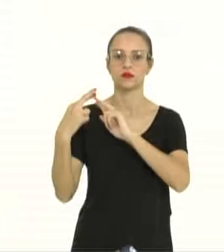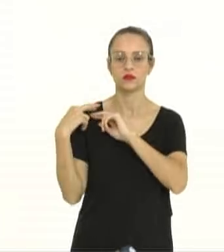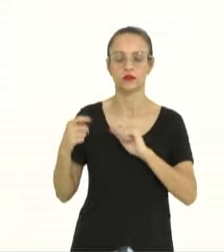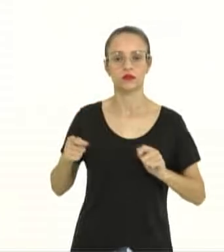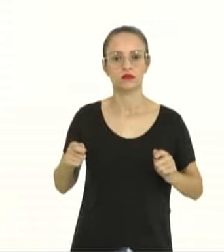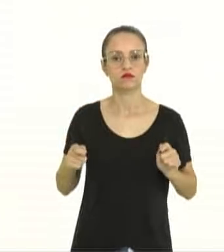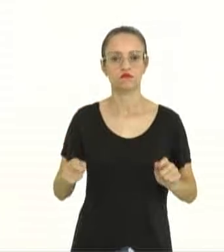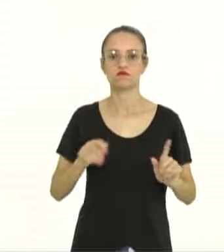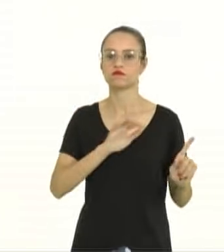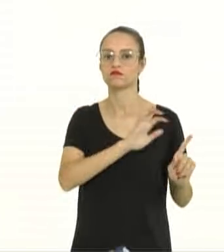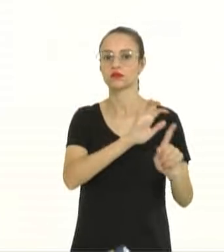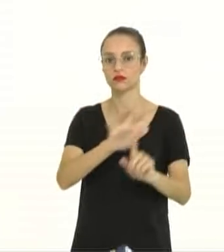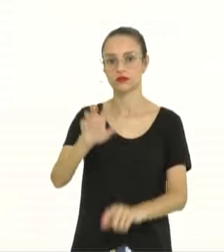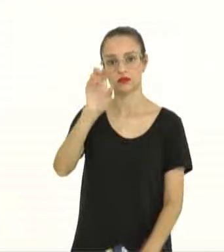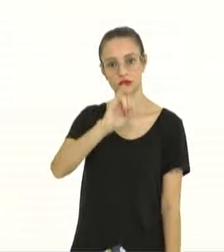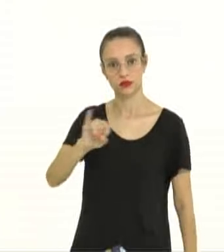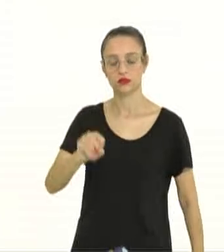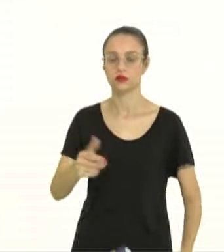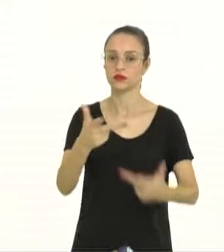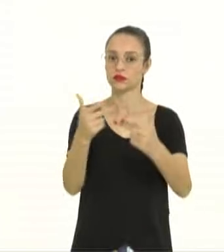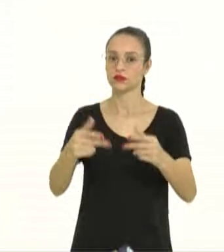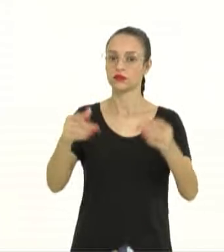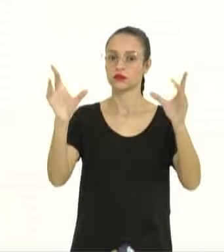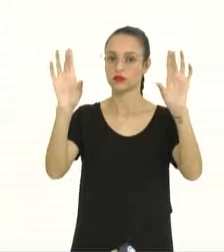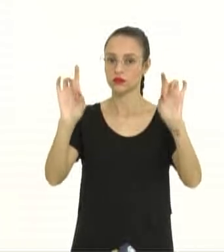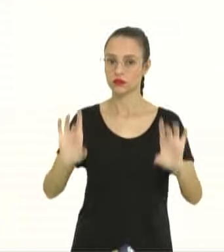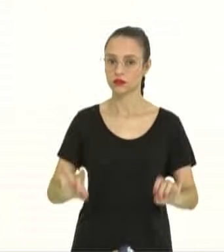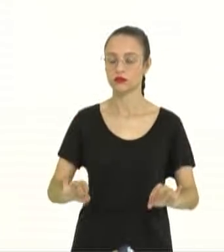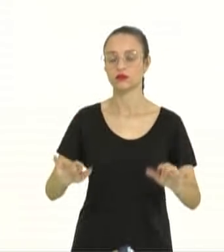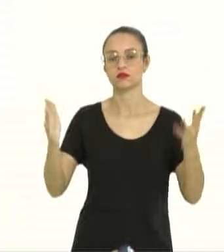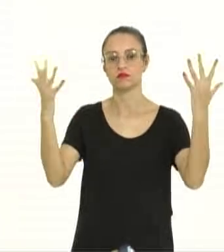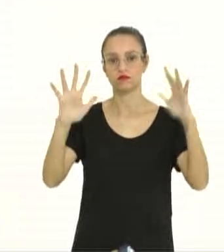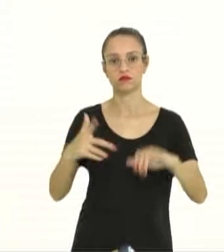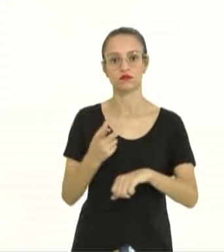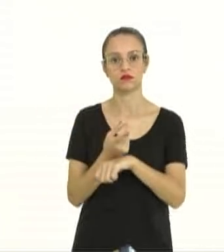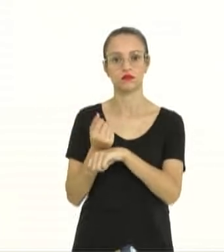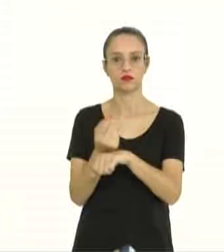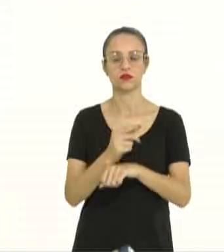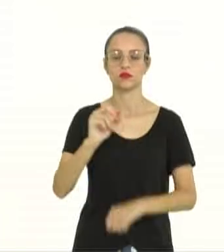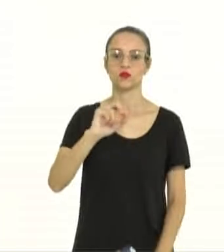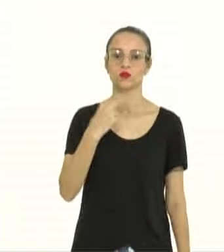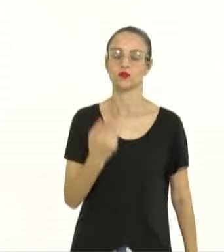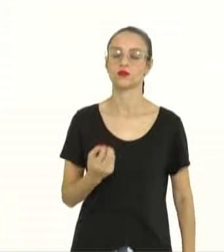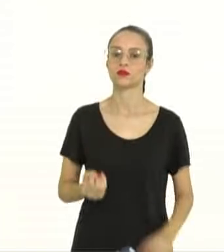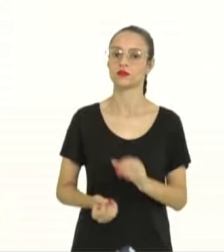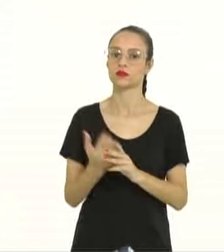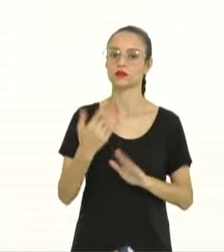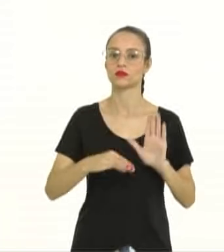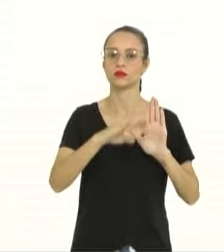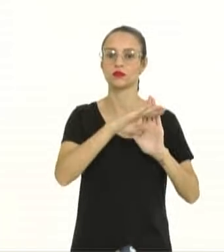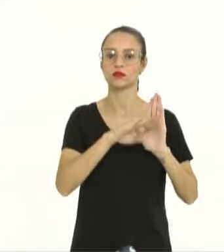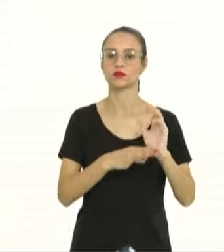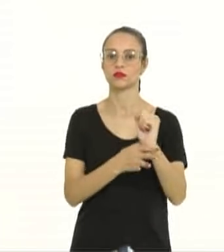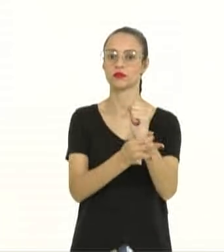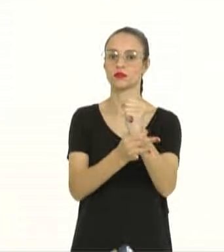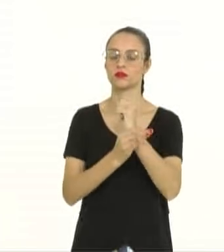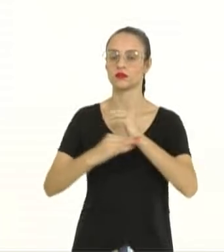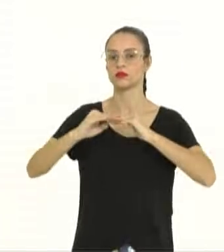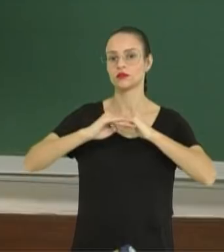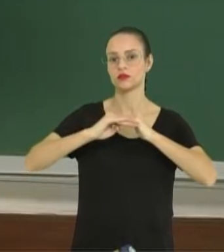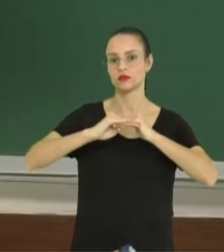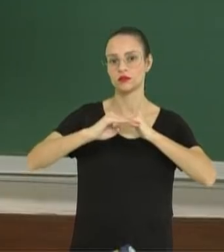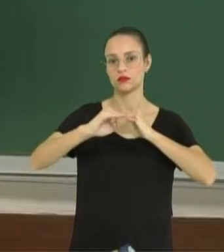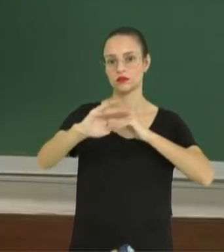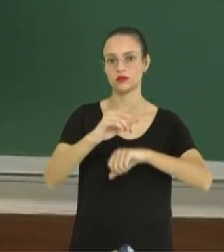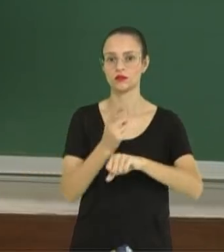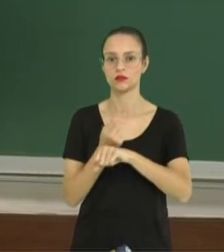intervir somente em casos delicados, em crises econômicas, ou implantação de medidas que garantam a estabilidade econômica daquela